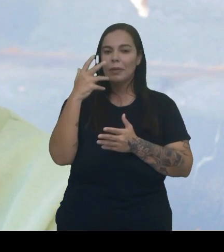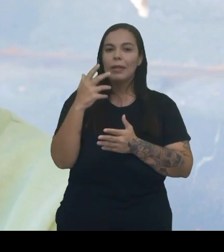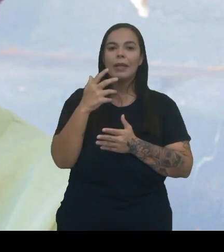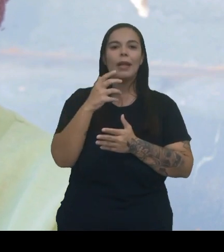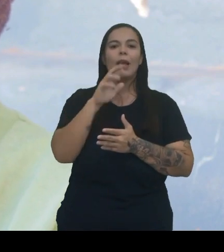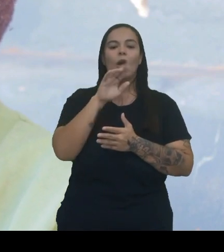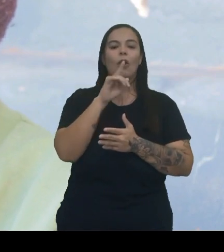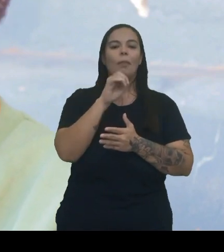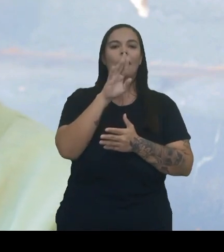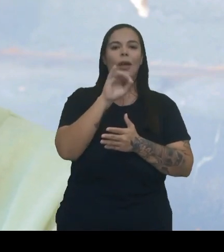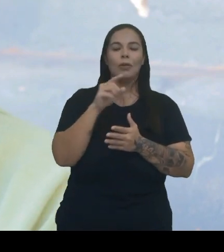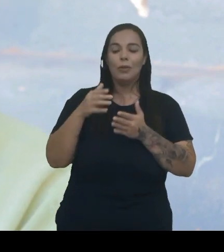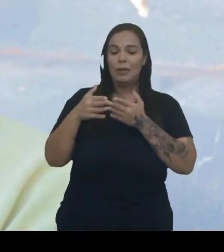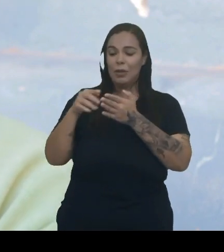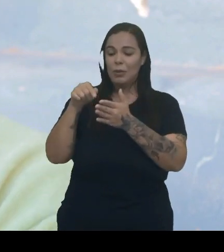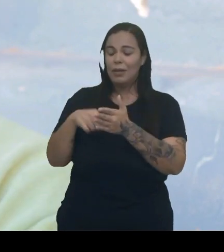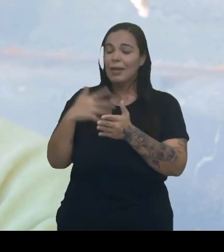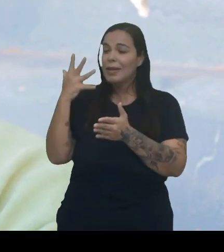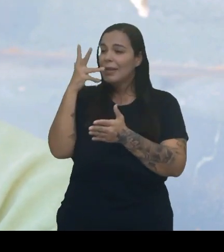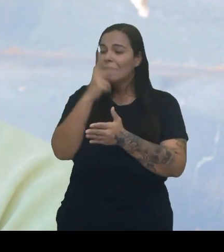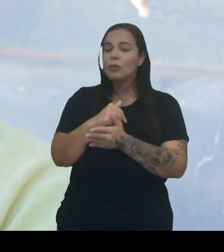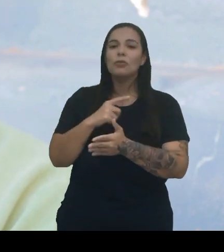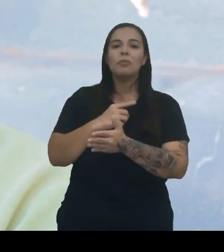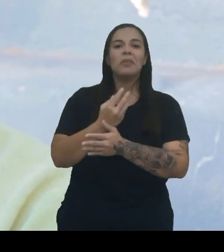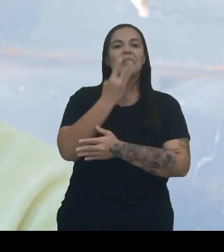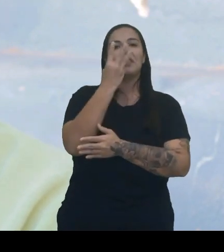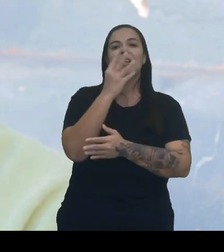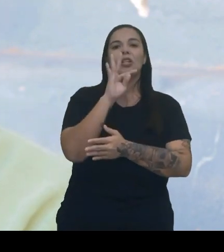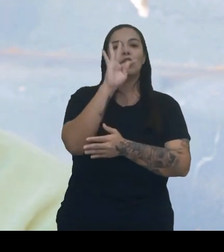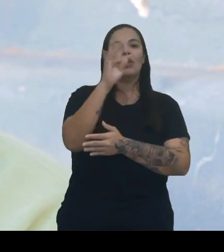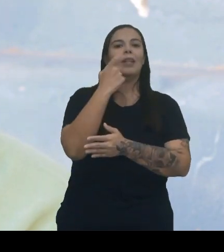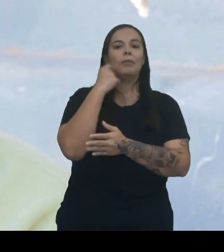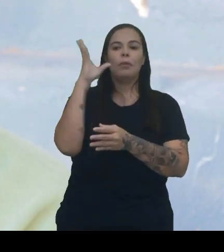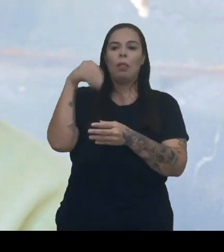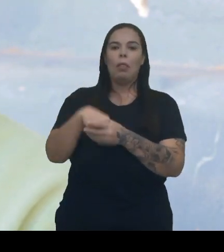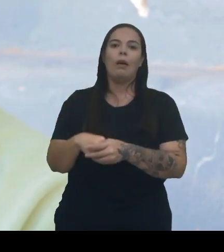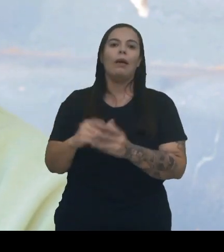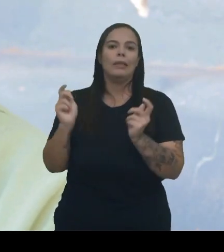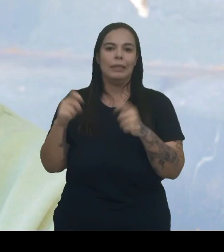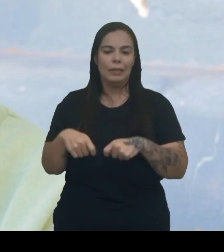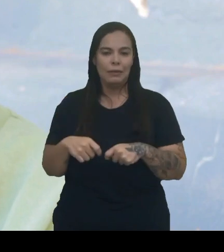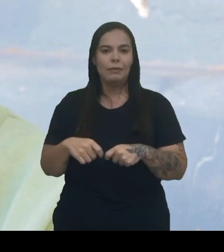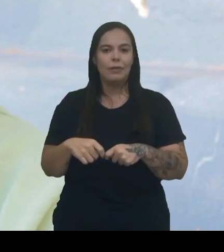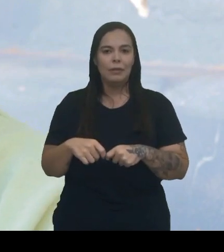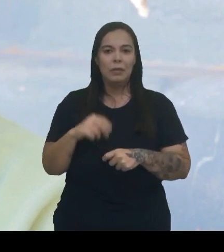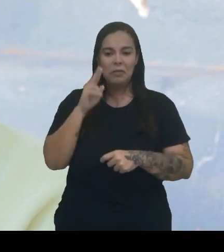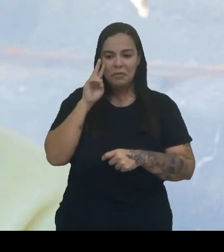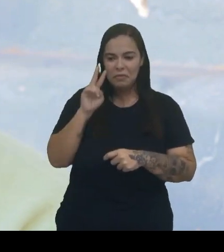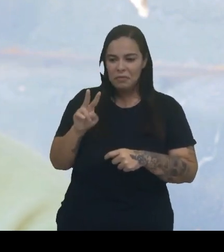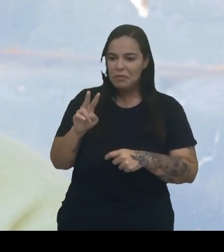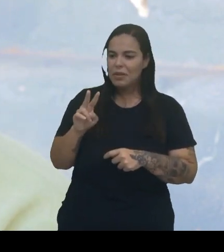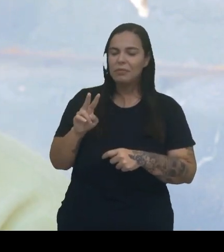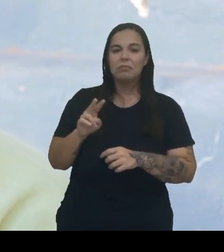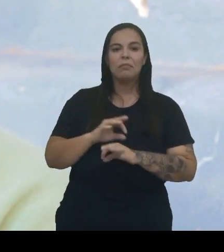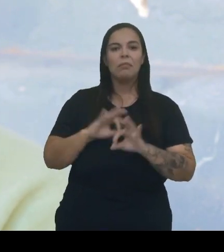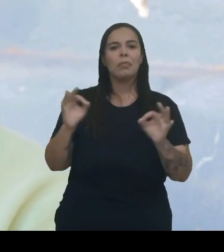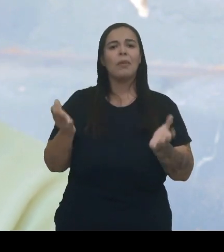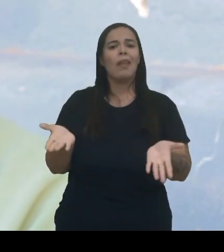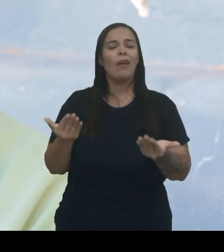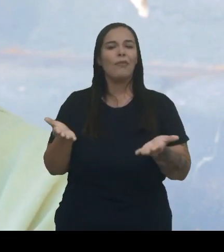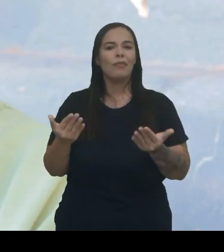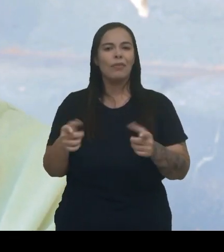de cedro. Essa canoa pegava umas 3 toneladas. Se você olhasse essa canoa, como é que o pessoal bota essa canoa para baixo? Era leve, uma canoa